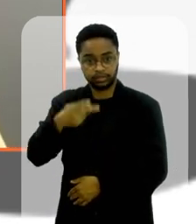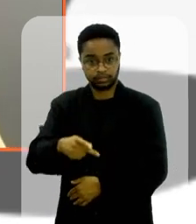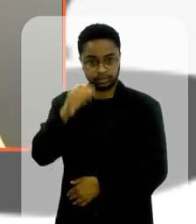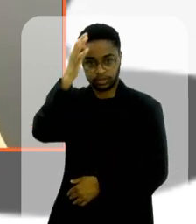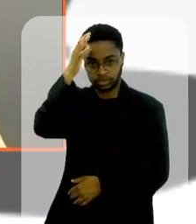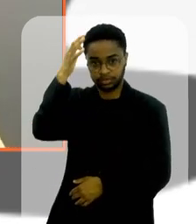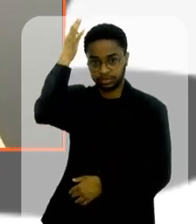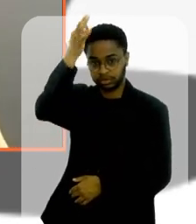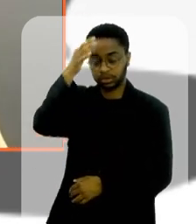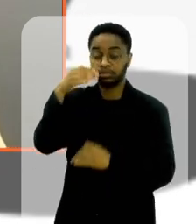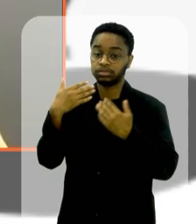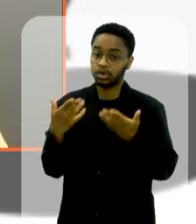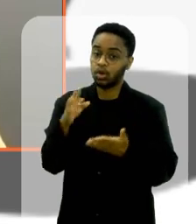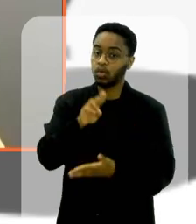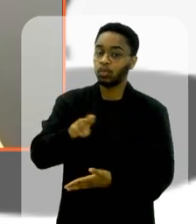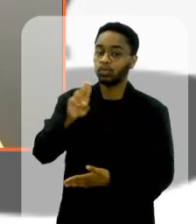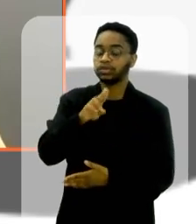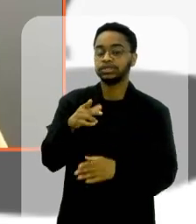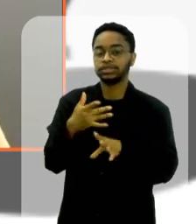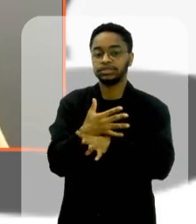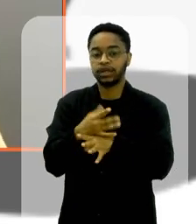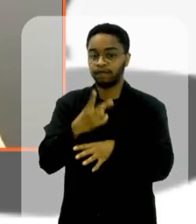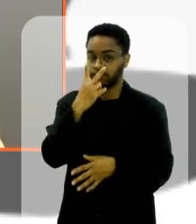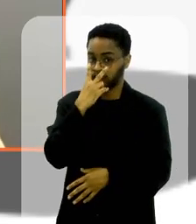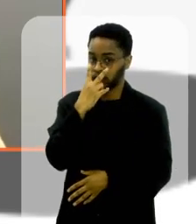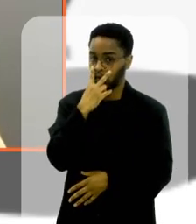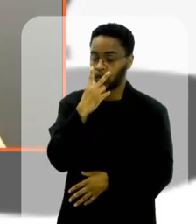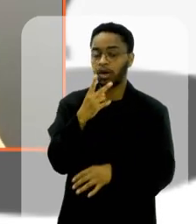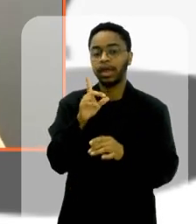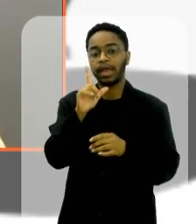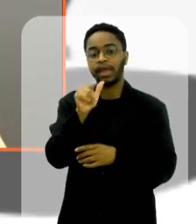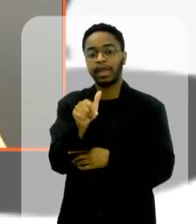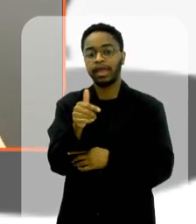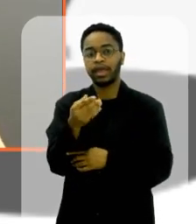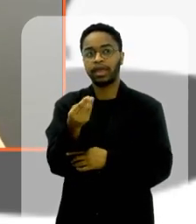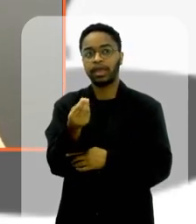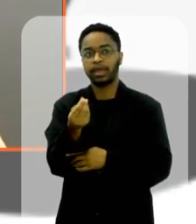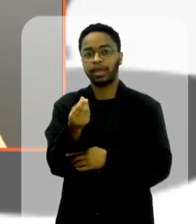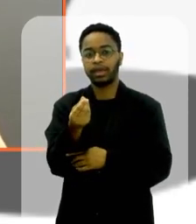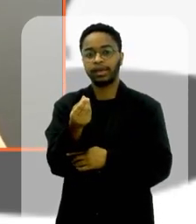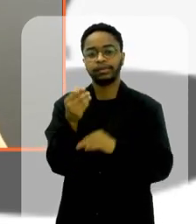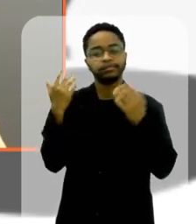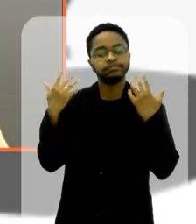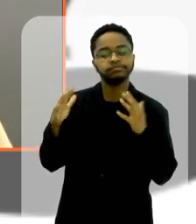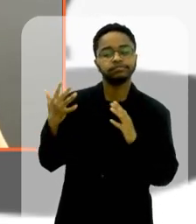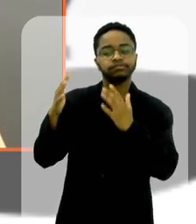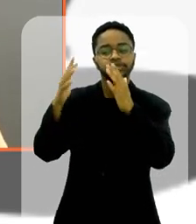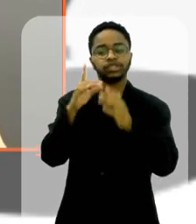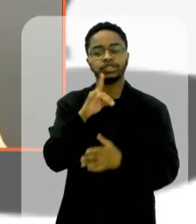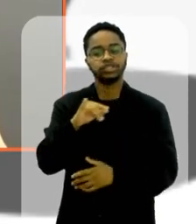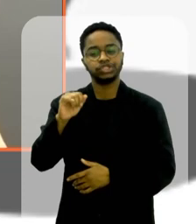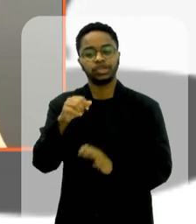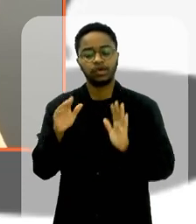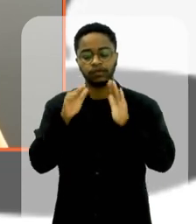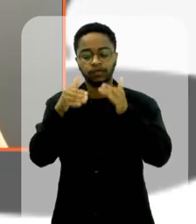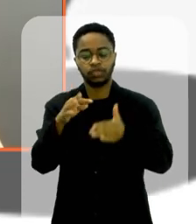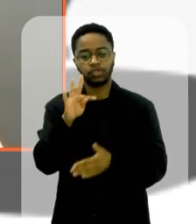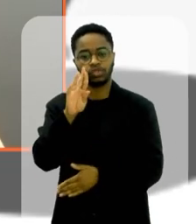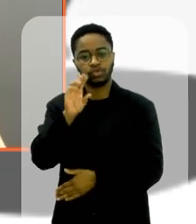Santo. Então a gente usa na cidade de Vitória como sendo a comemoração do